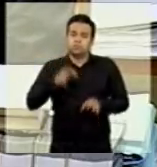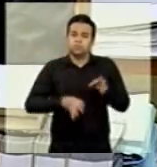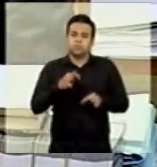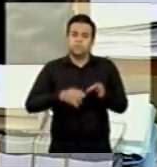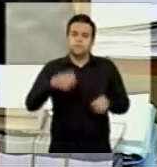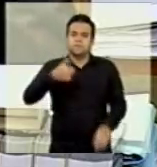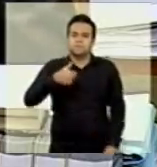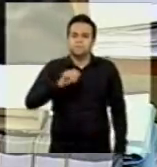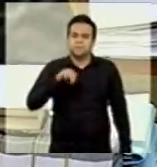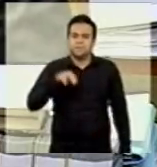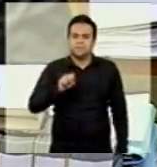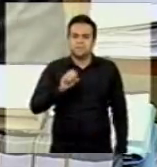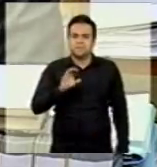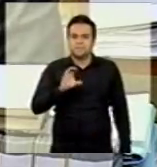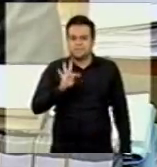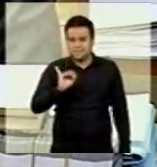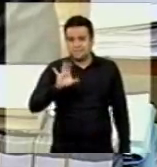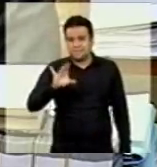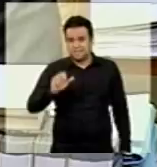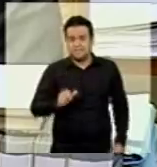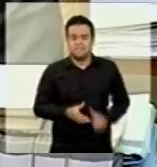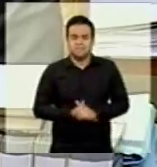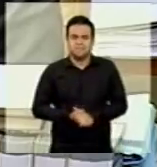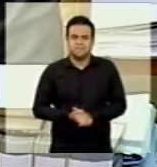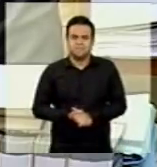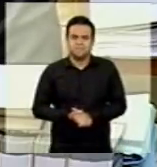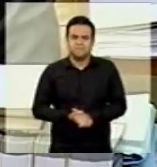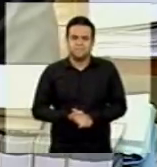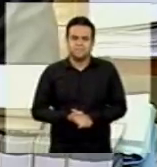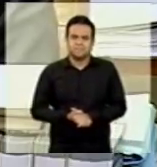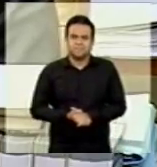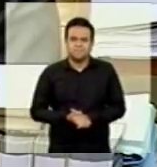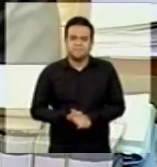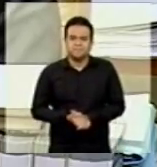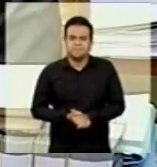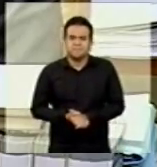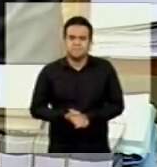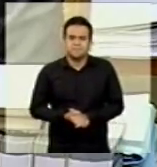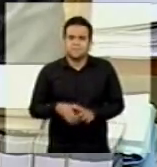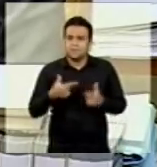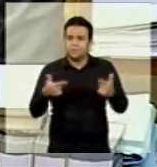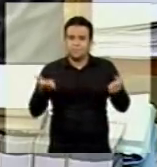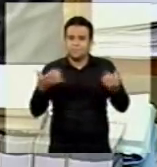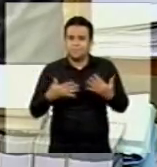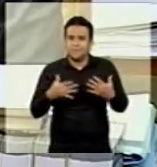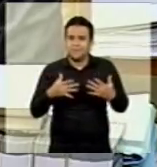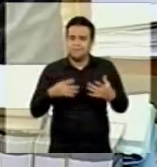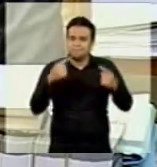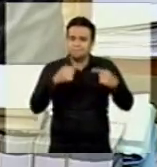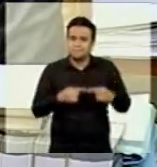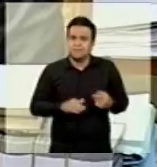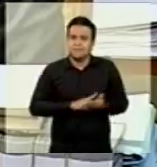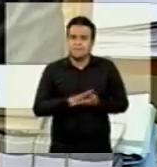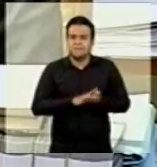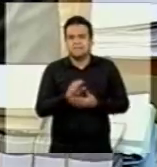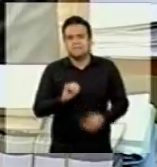de primeira instância. Eu entendo que nada justifica qualquer eventual temor